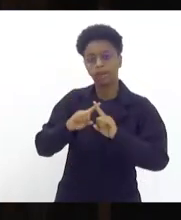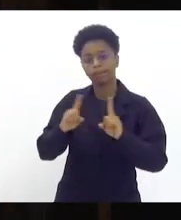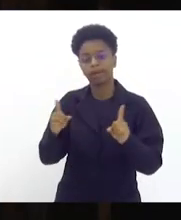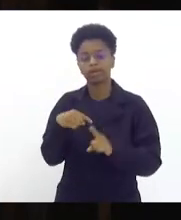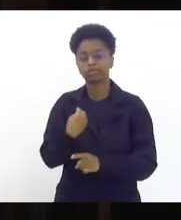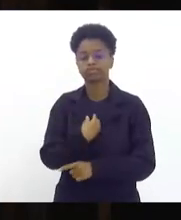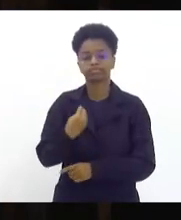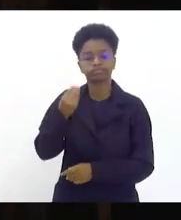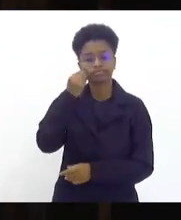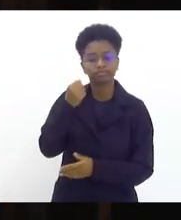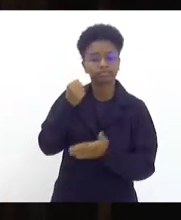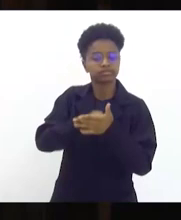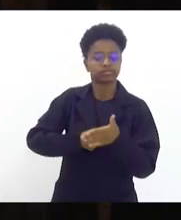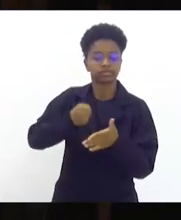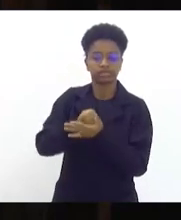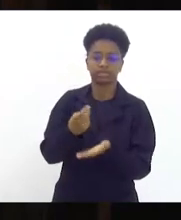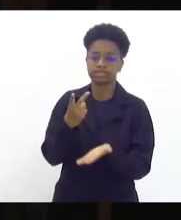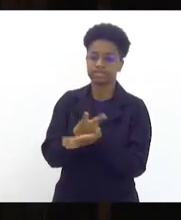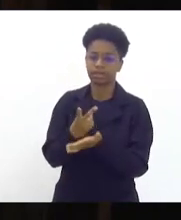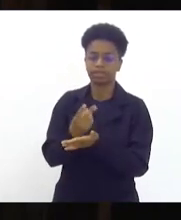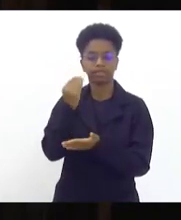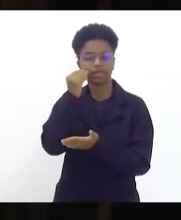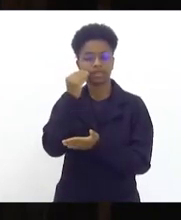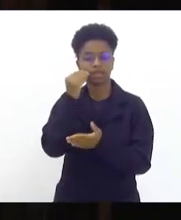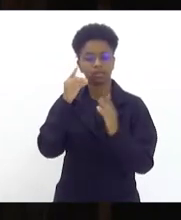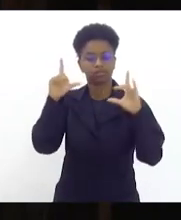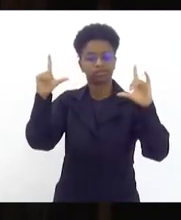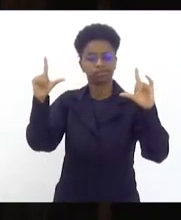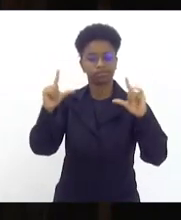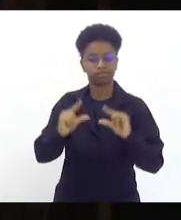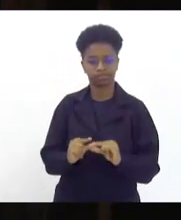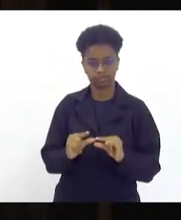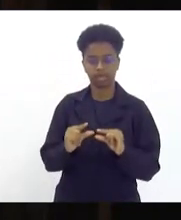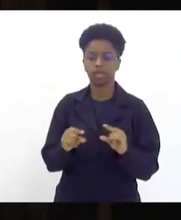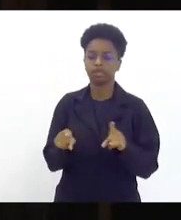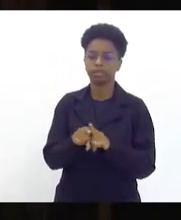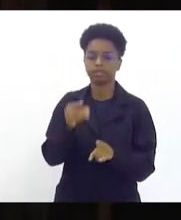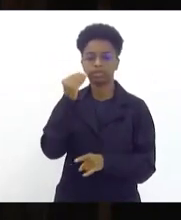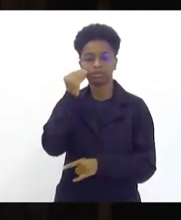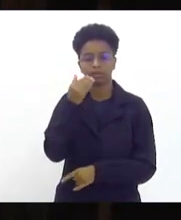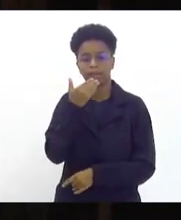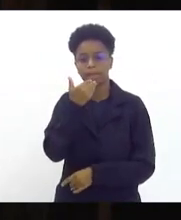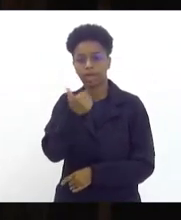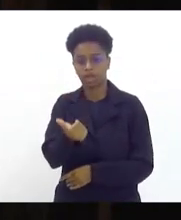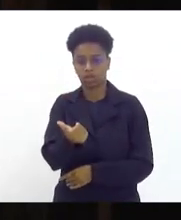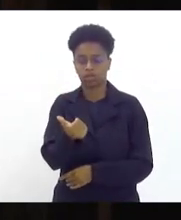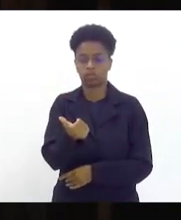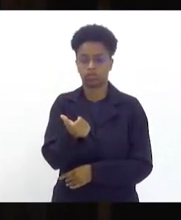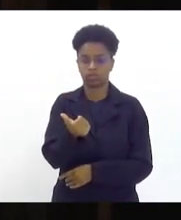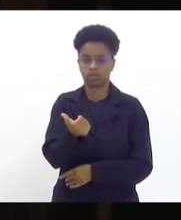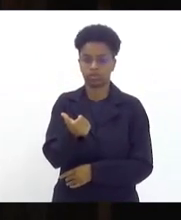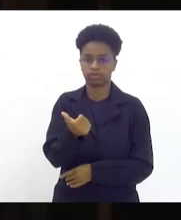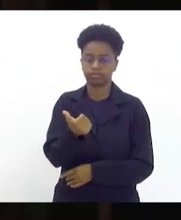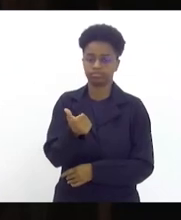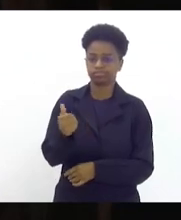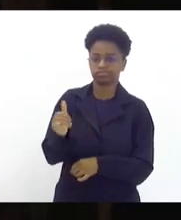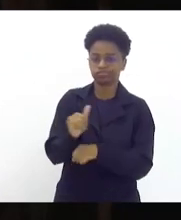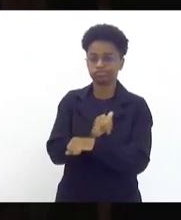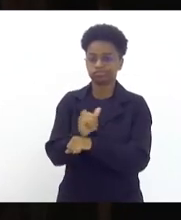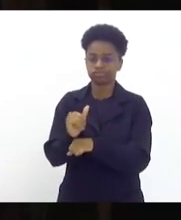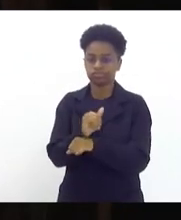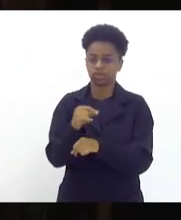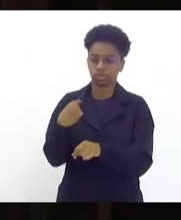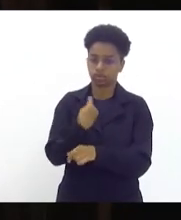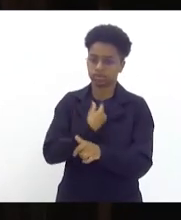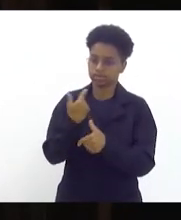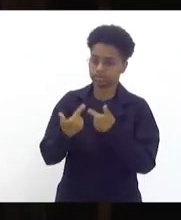lutar bater os números e sempre reduzir esses números e tentar melhorar de todas as formas o nosso